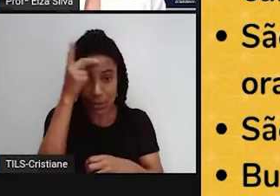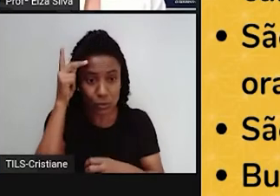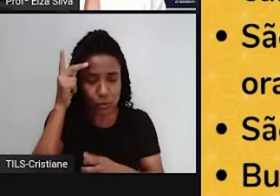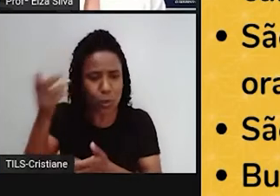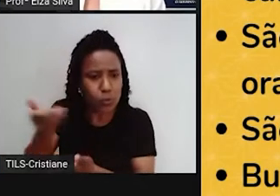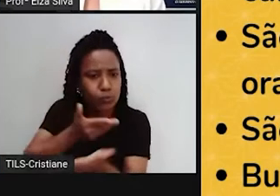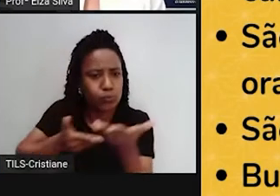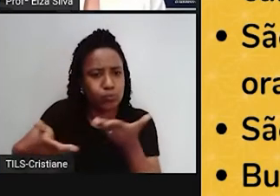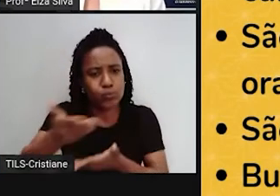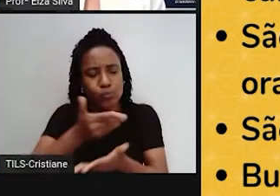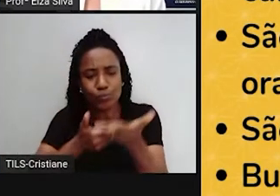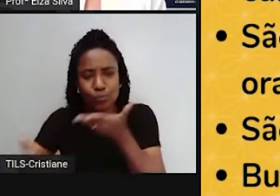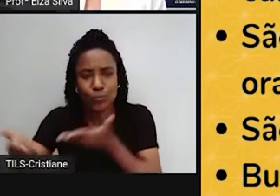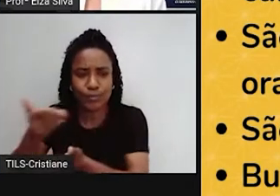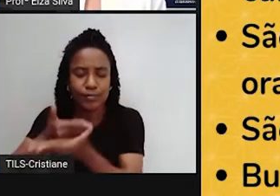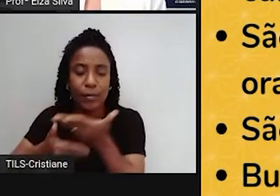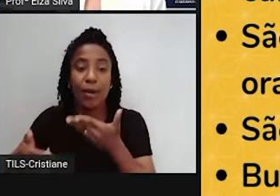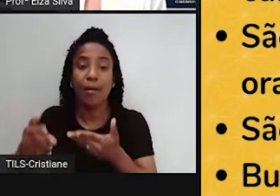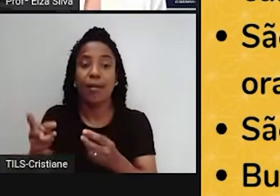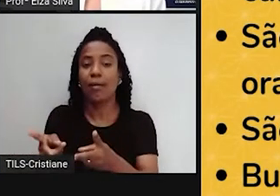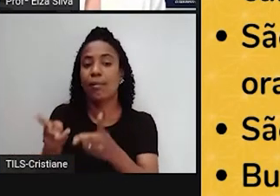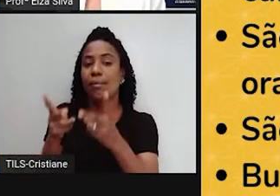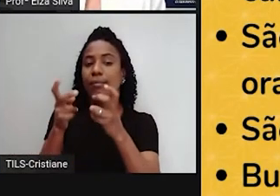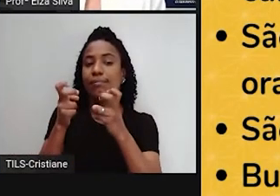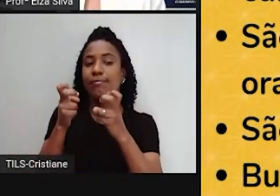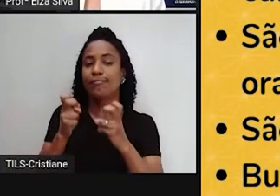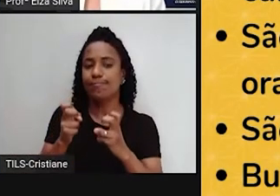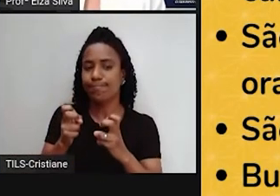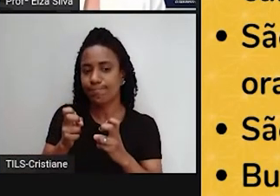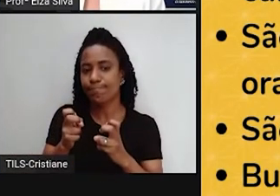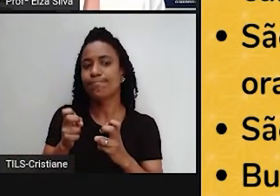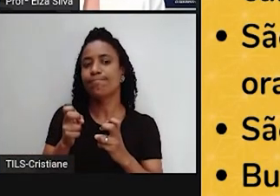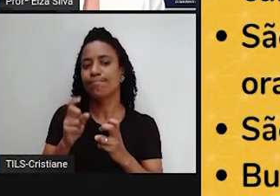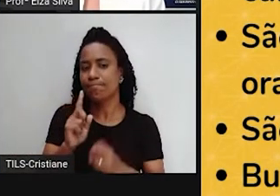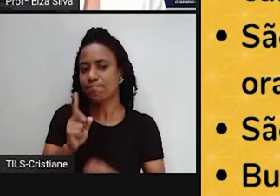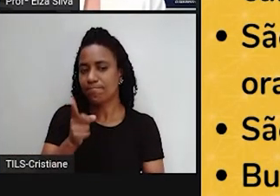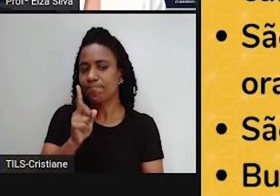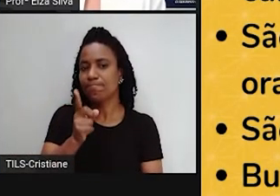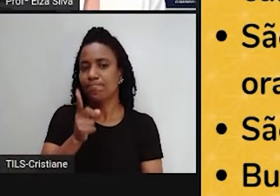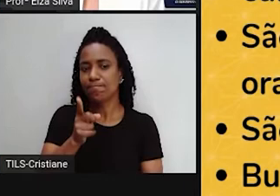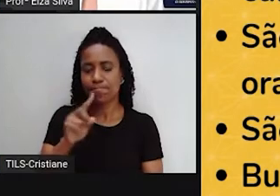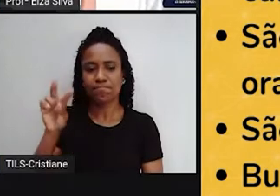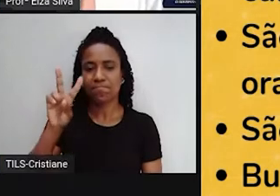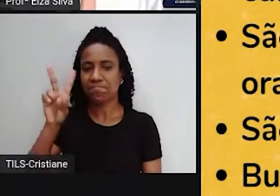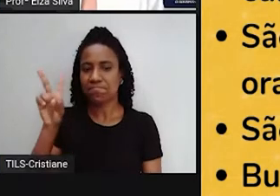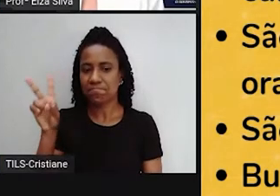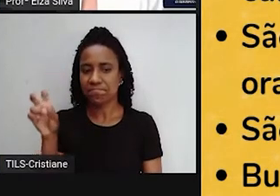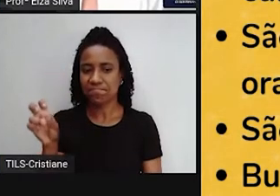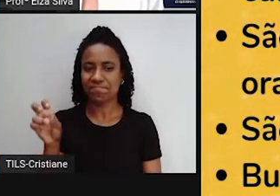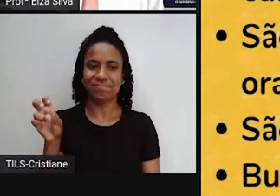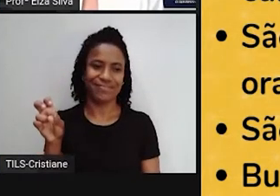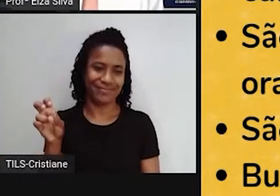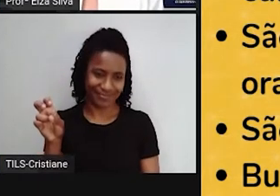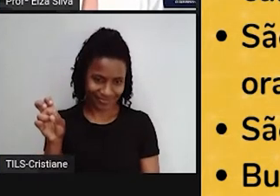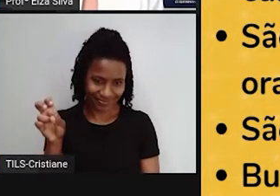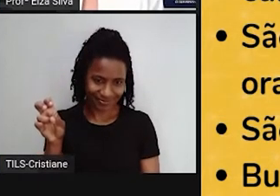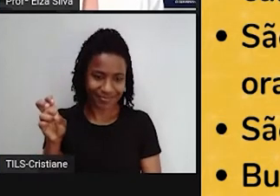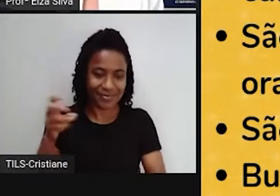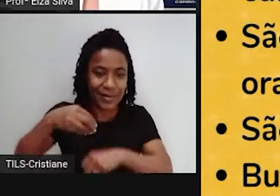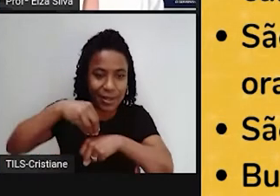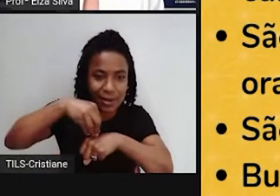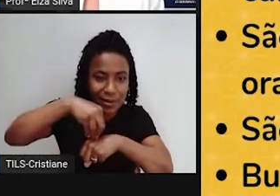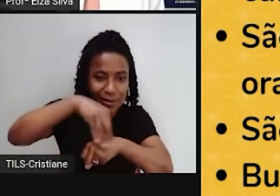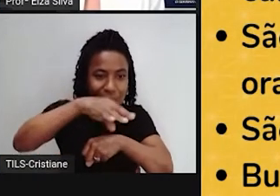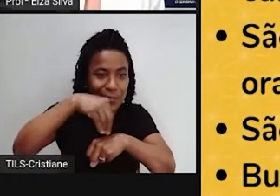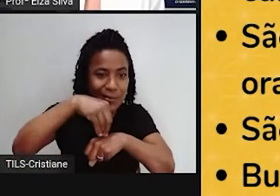determinadas situações, elas vão sentindo necessidade de passar experiências, ou de